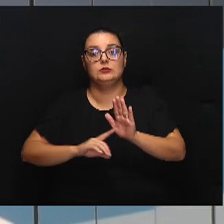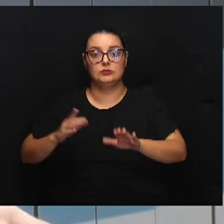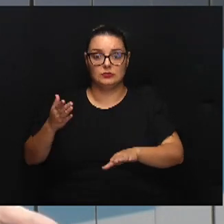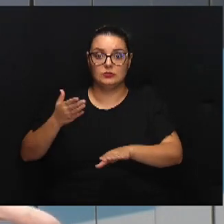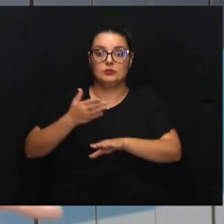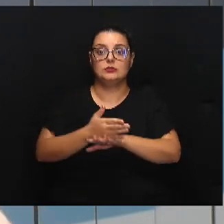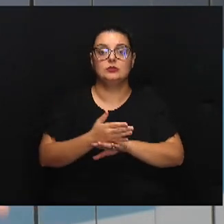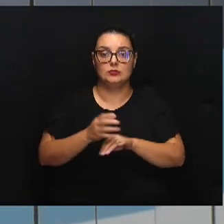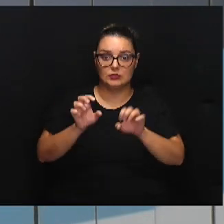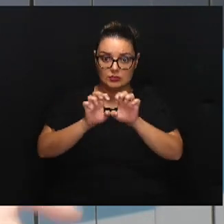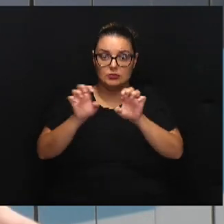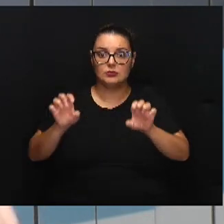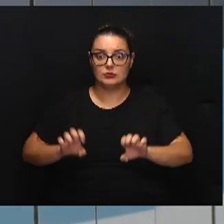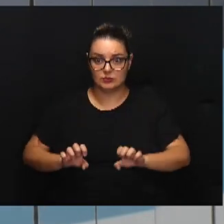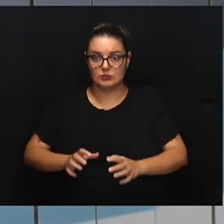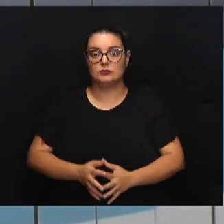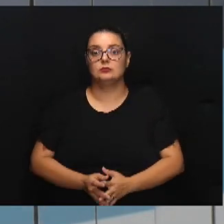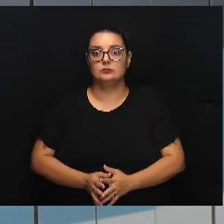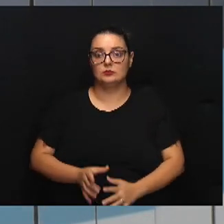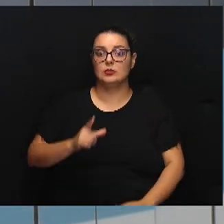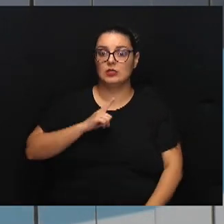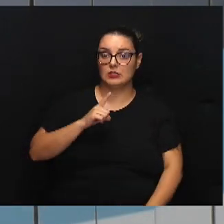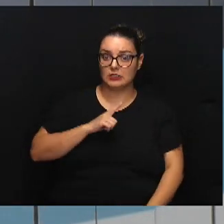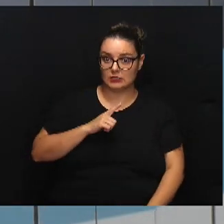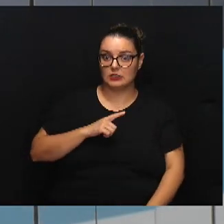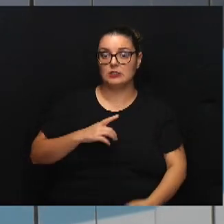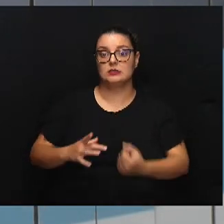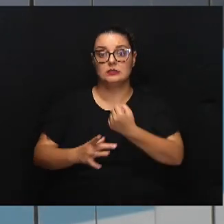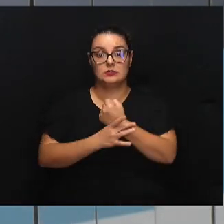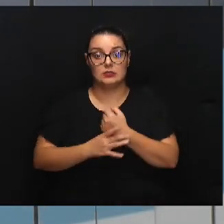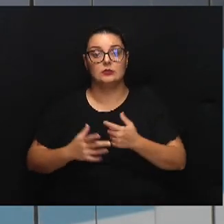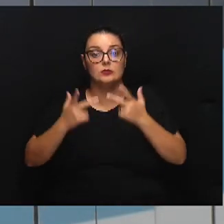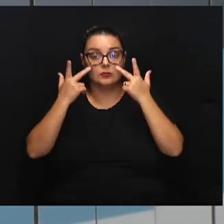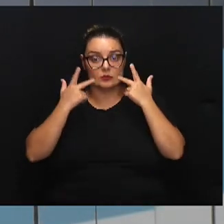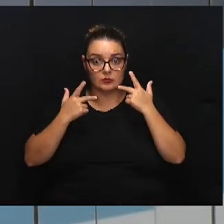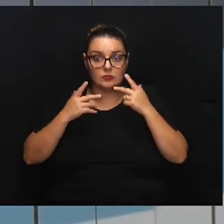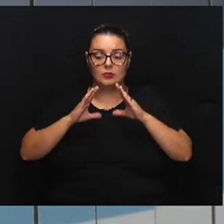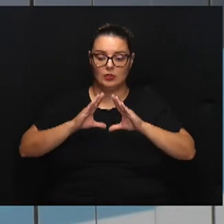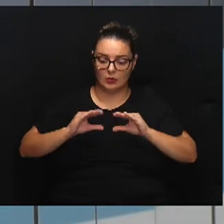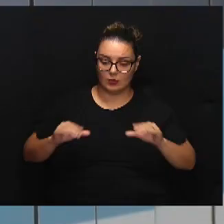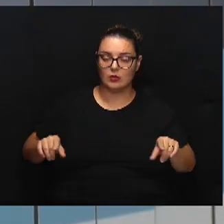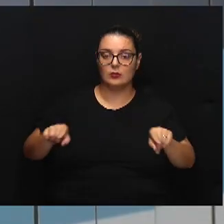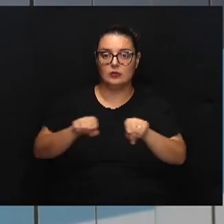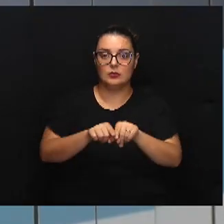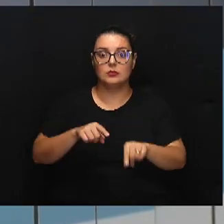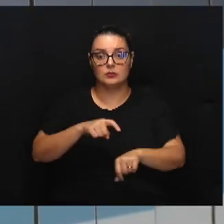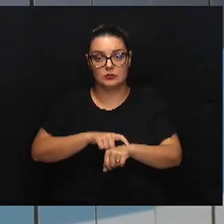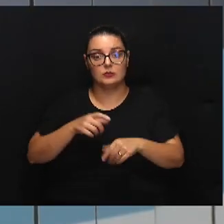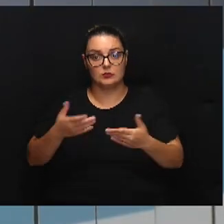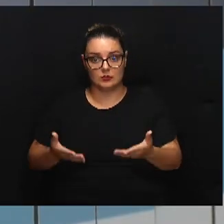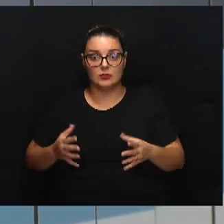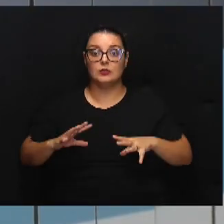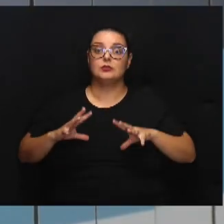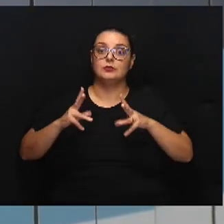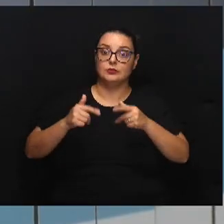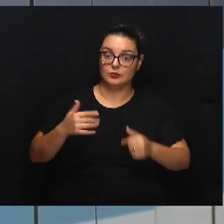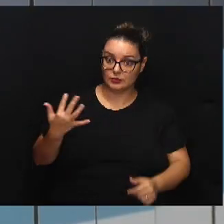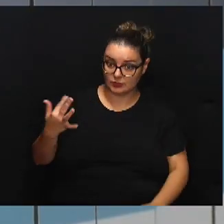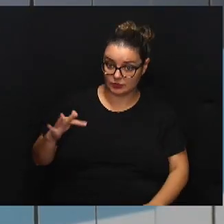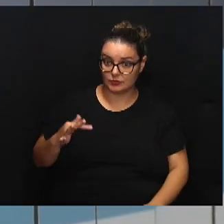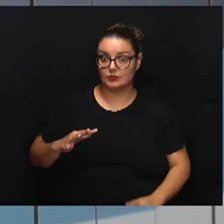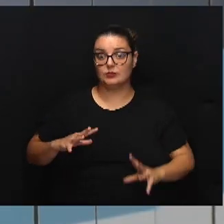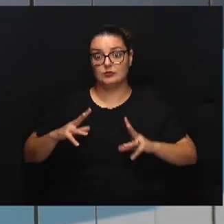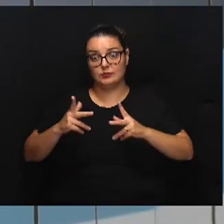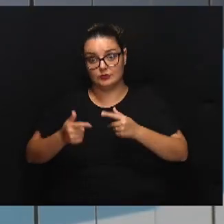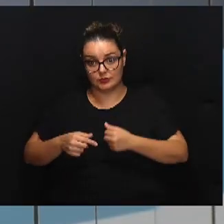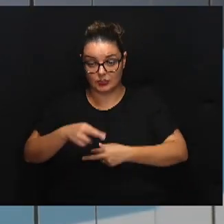essa estrutura, para que ela tenha segurança, tranquilidade e conforto também nesse momento. Apesar de toda a dor, todas as